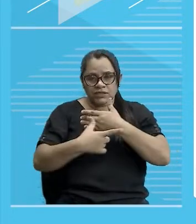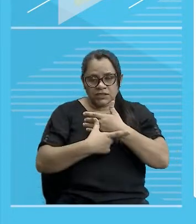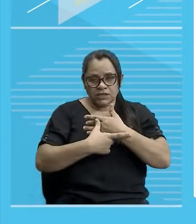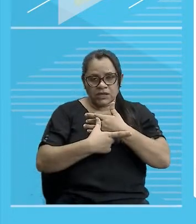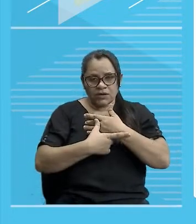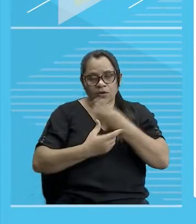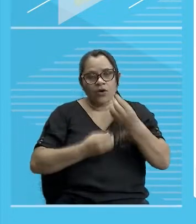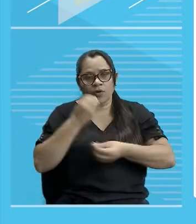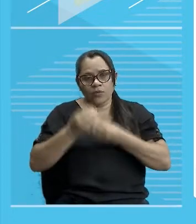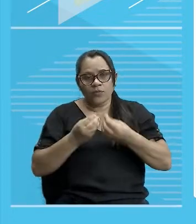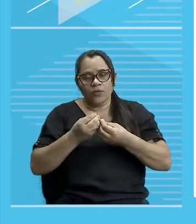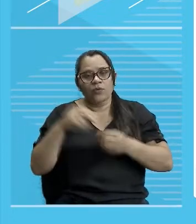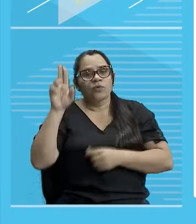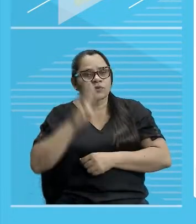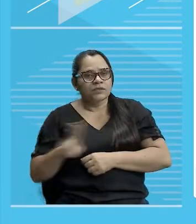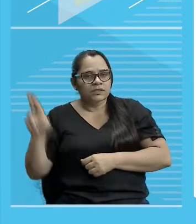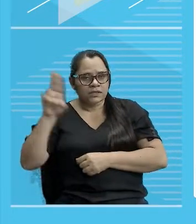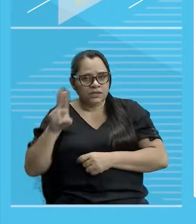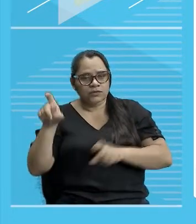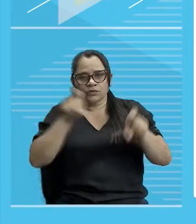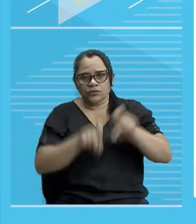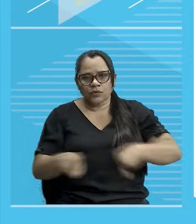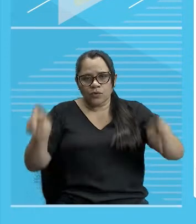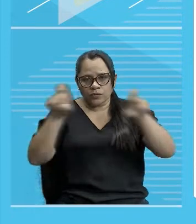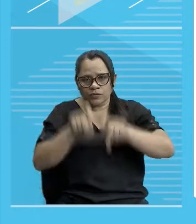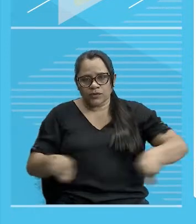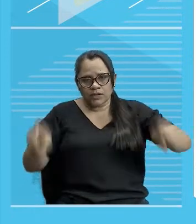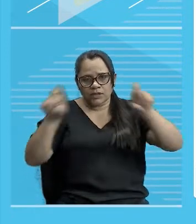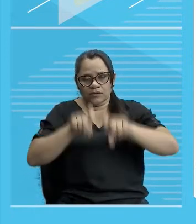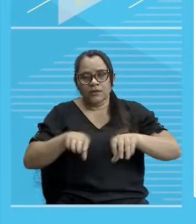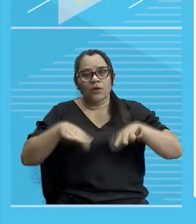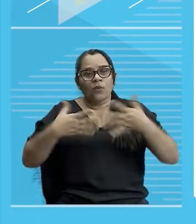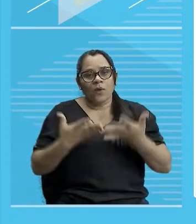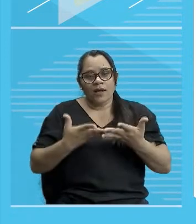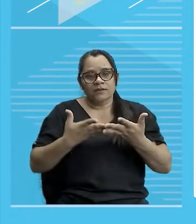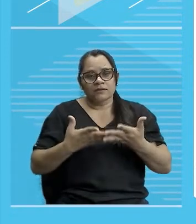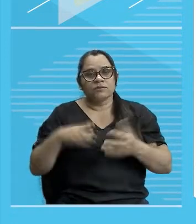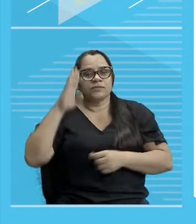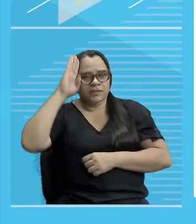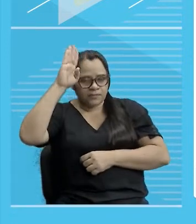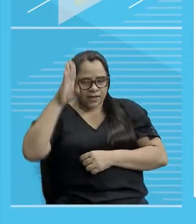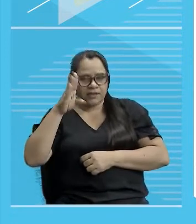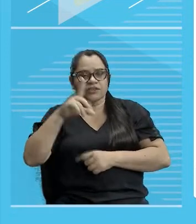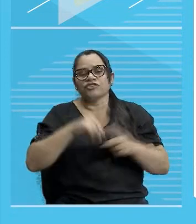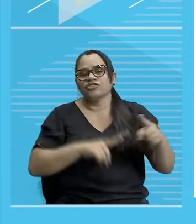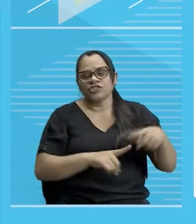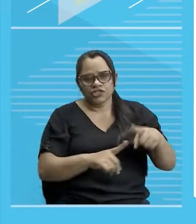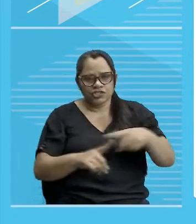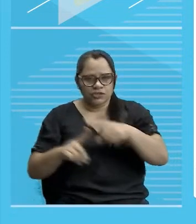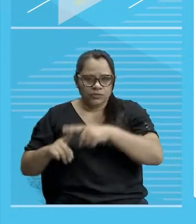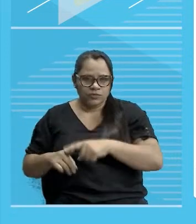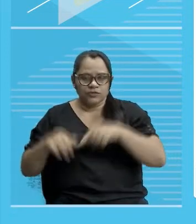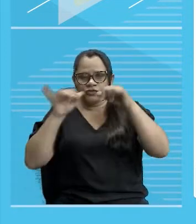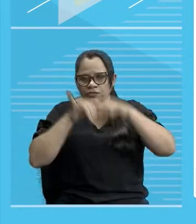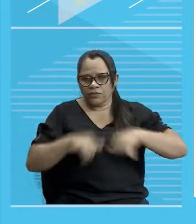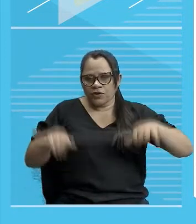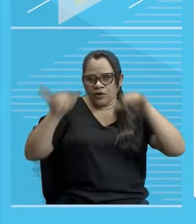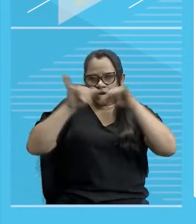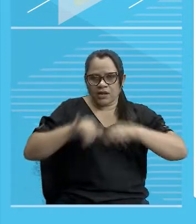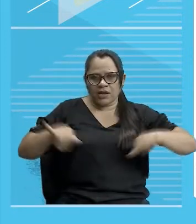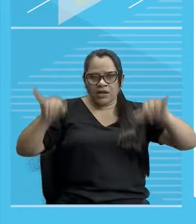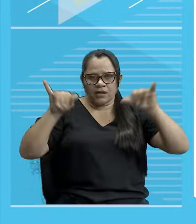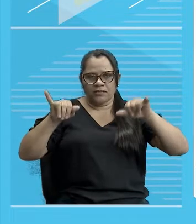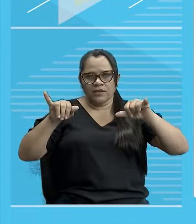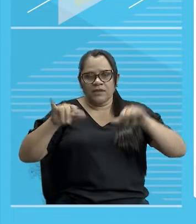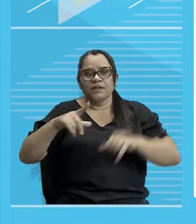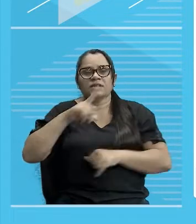computadores programa só isso os principais tipos de programas dentro da atividade operacional nós temos o